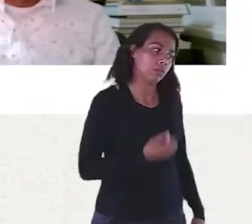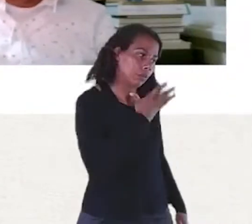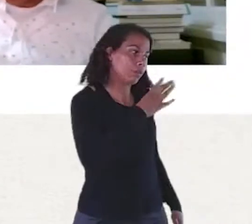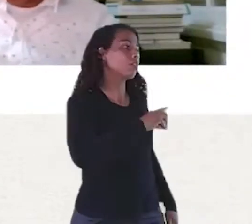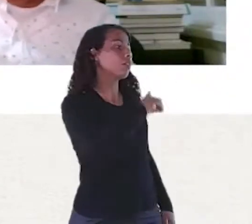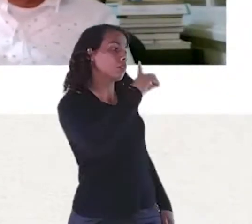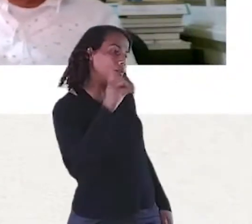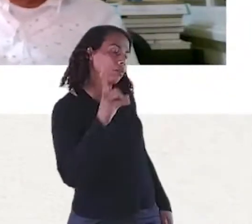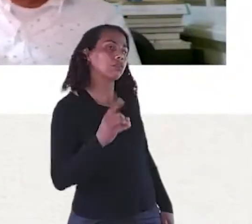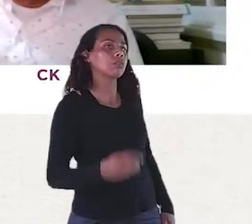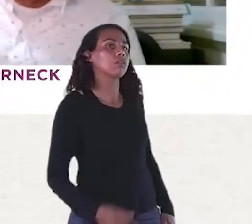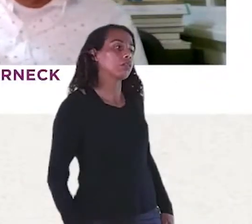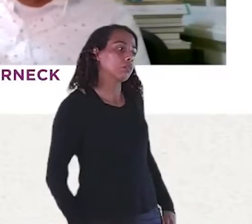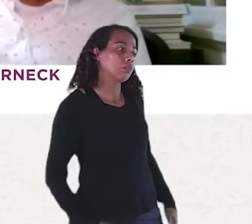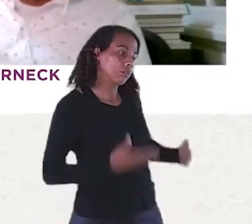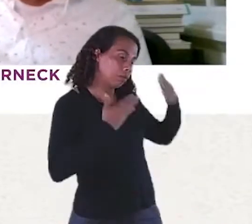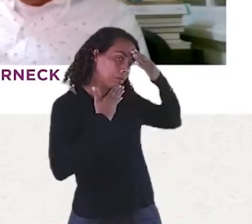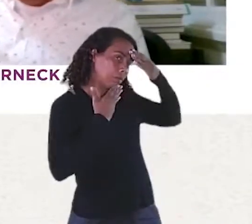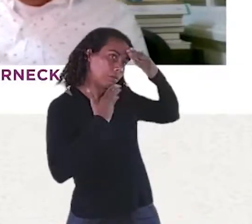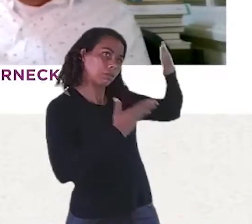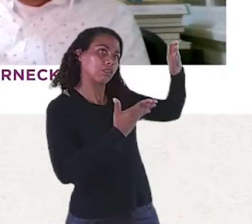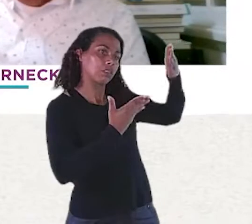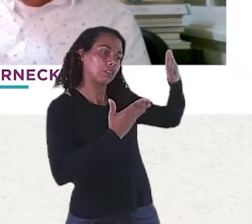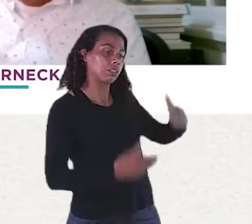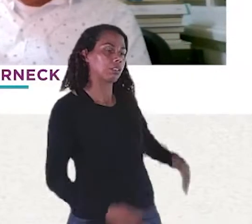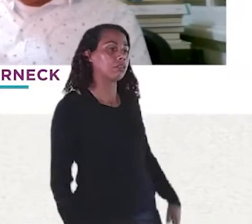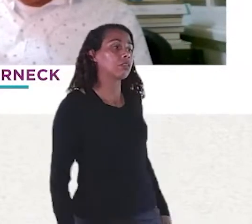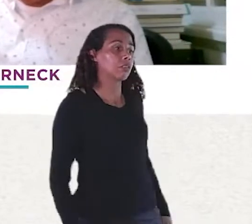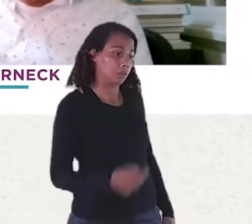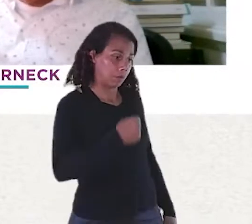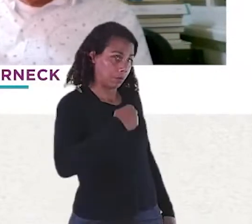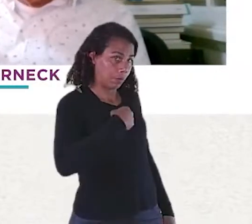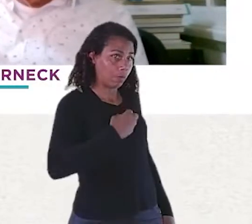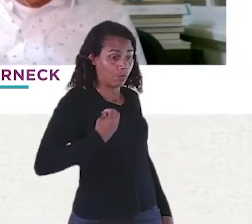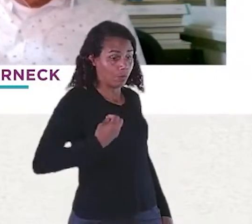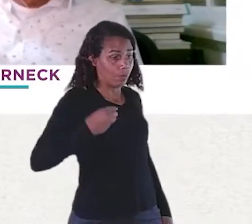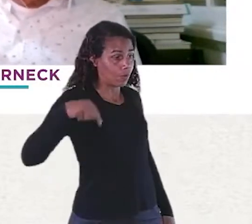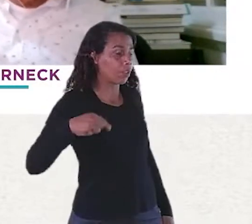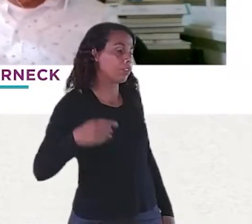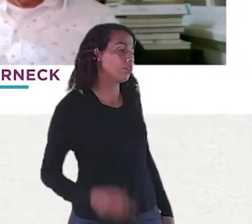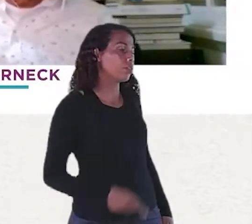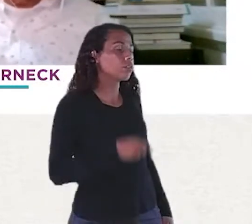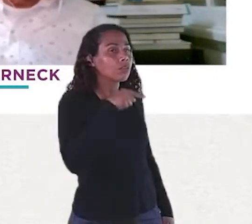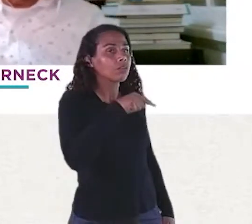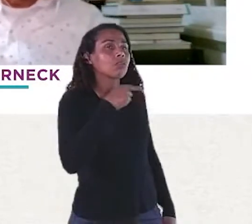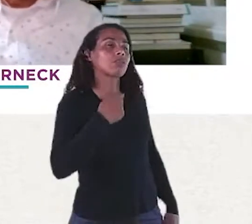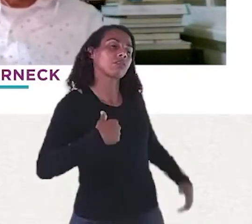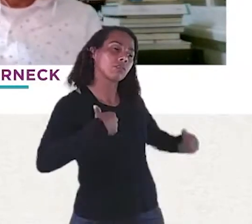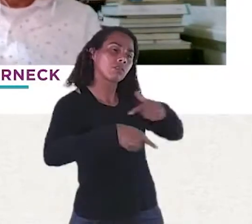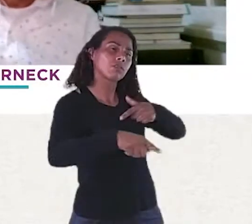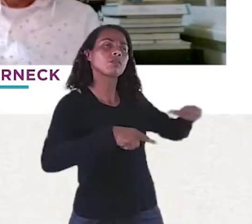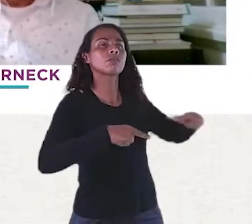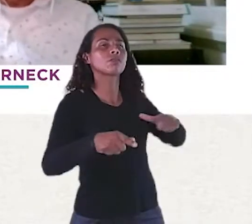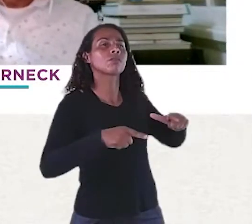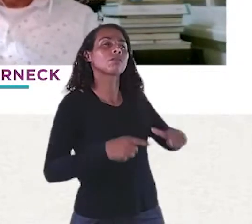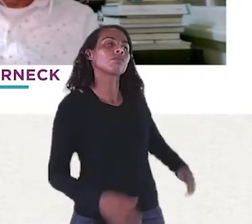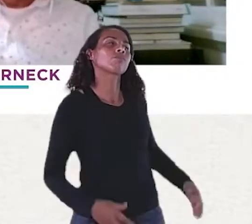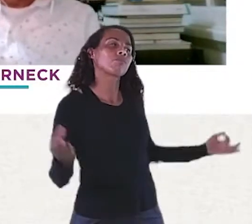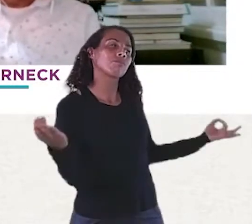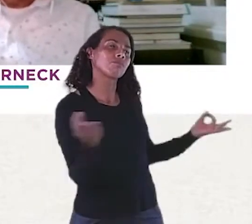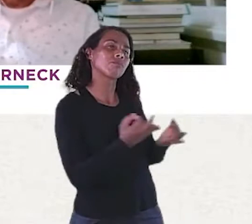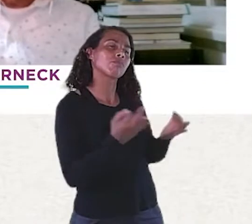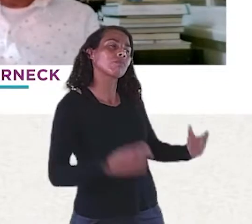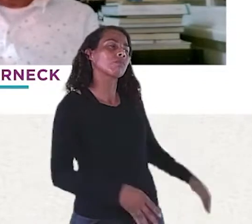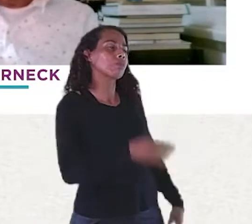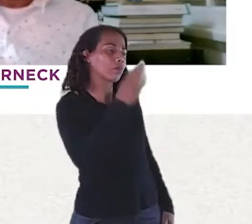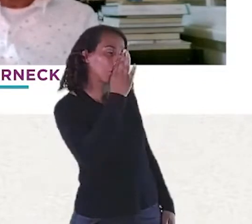pelo convite. O escritor Humberto Werneck é um homem branco de cabelos grisalhos e sem barba. Ele usa um óculos de